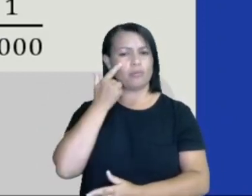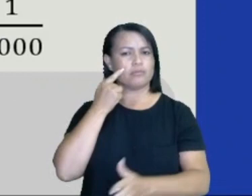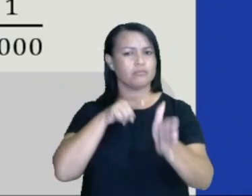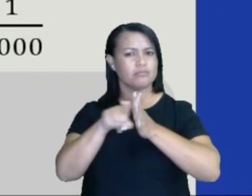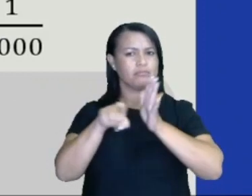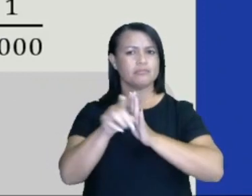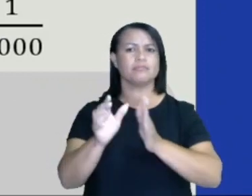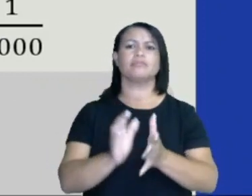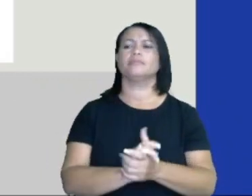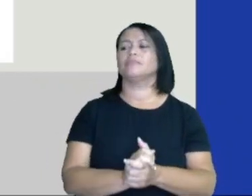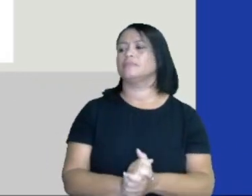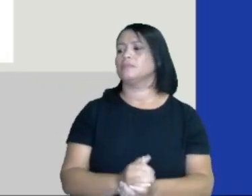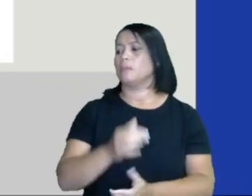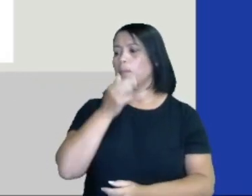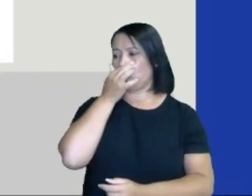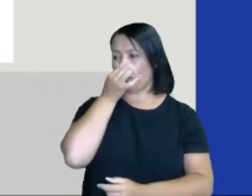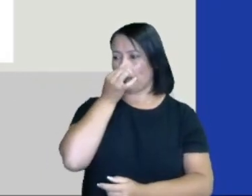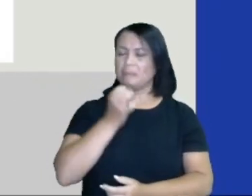questões?